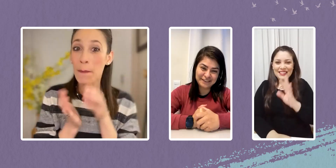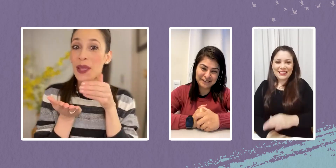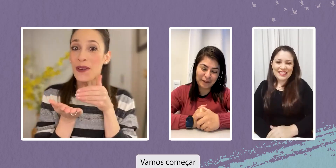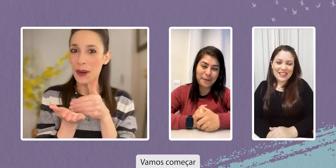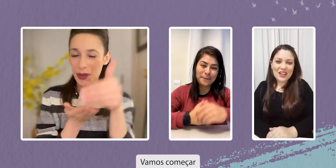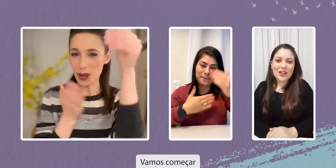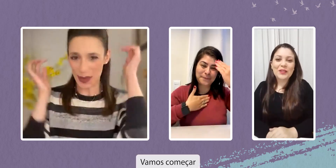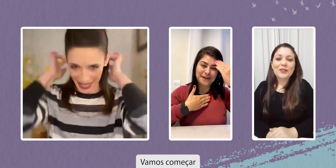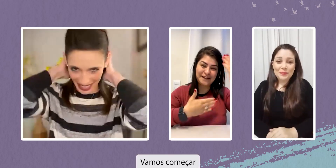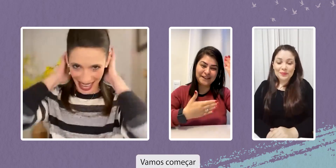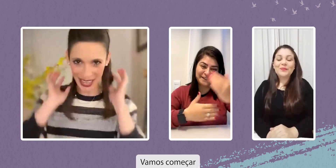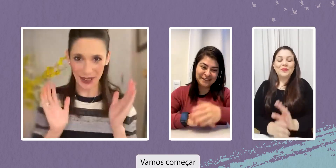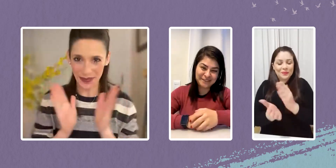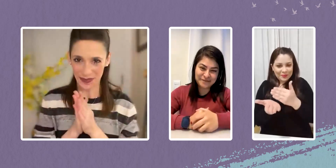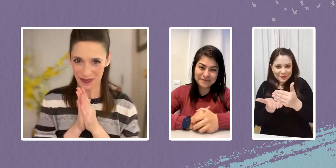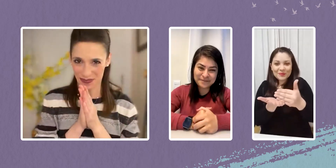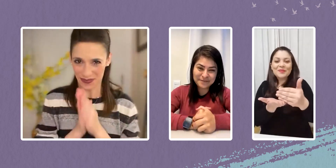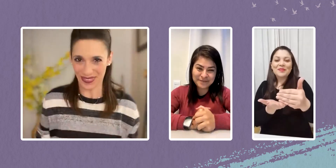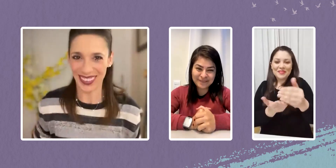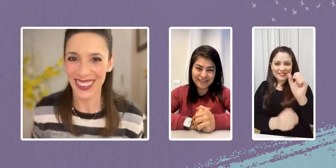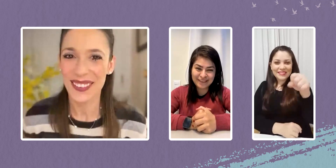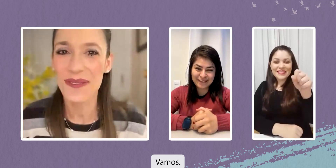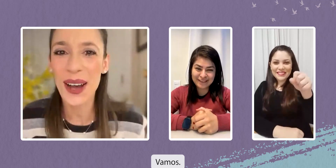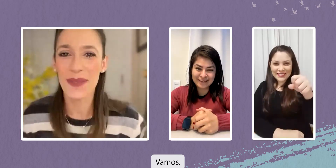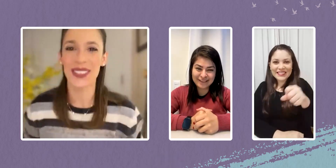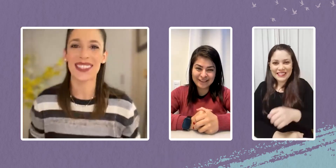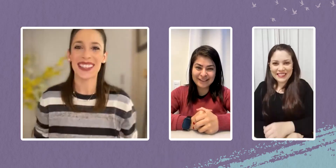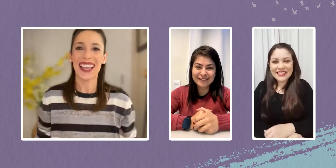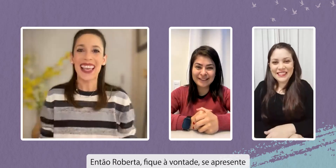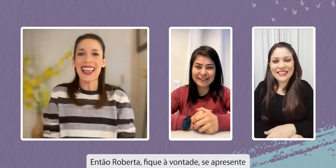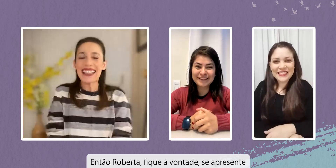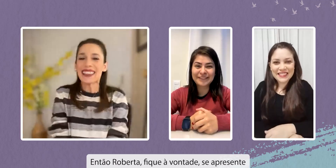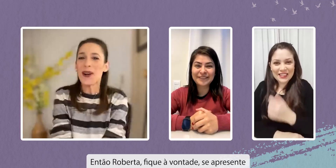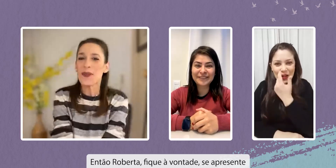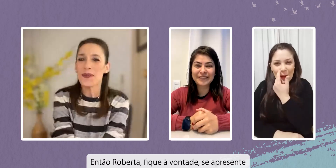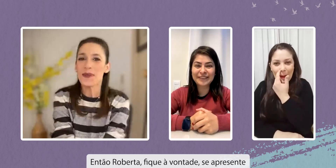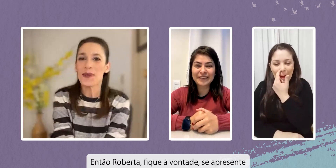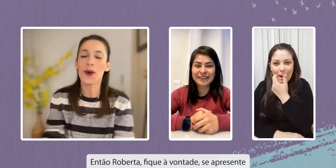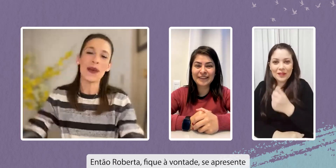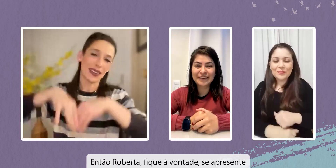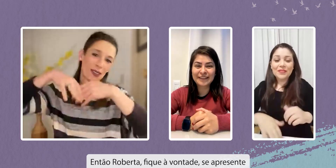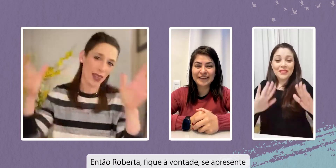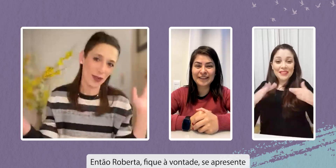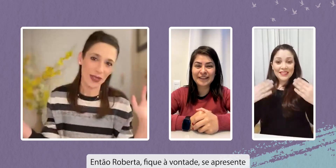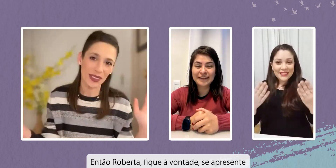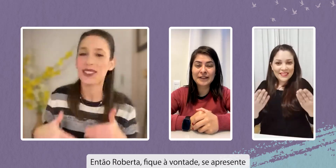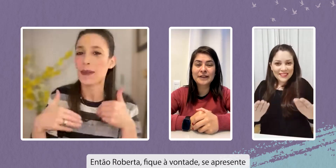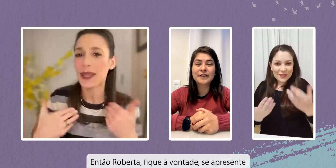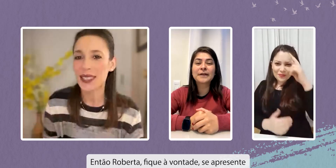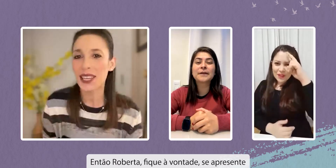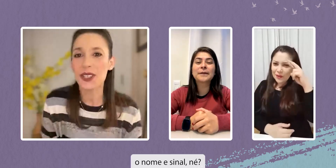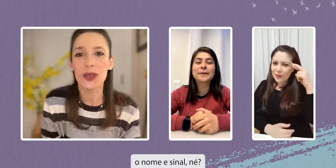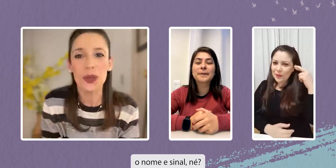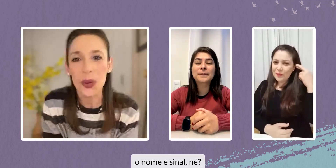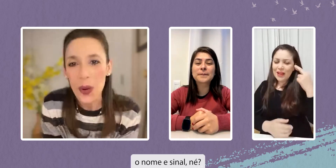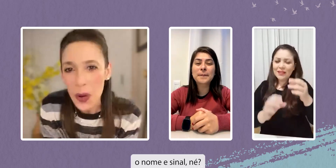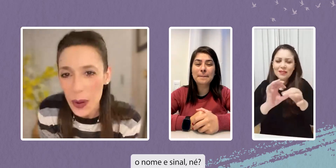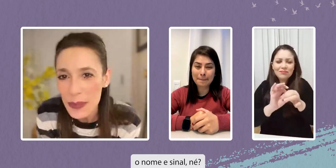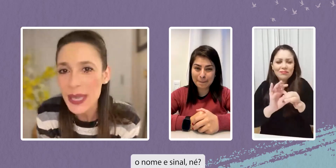Bem-vindas. Vamos começar? Vamos. Então, Roberta, fique à vontade, se